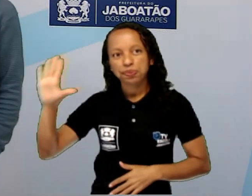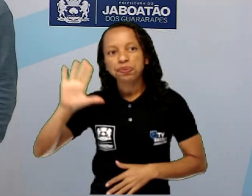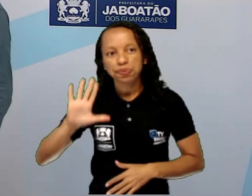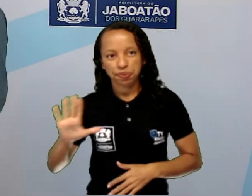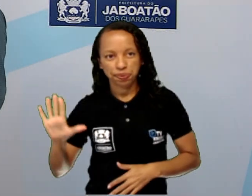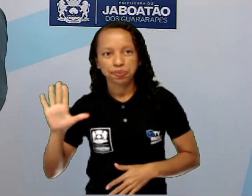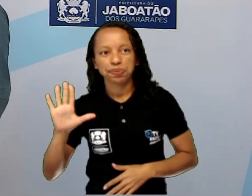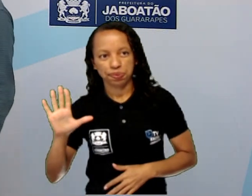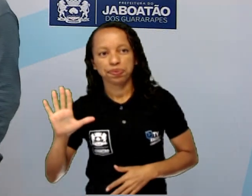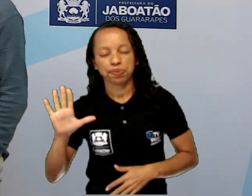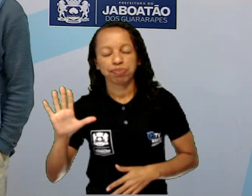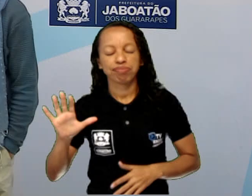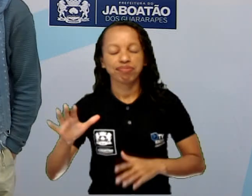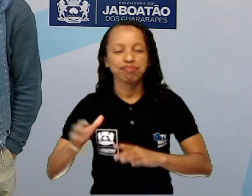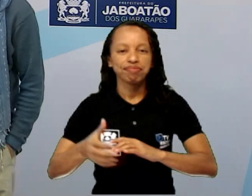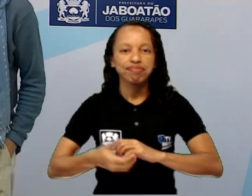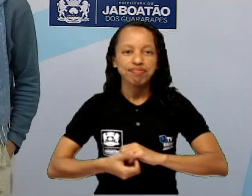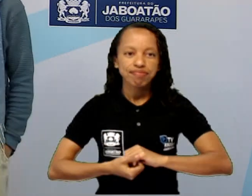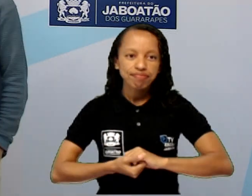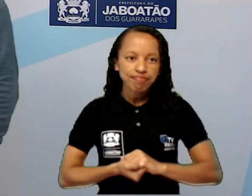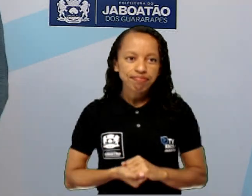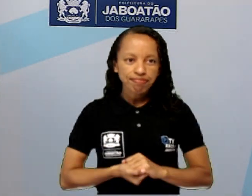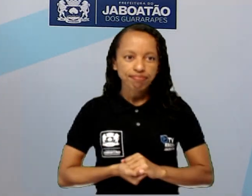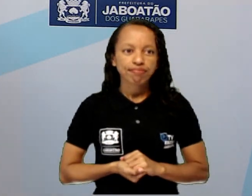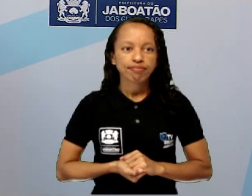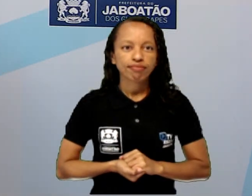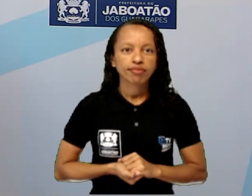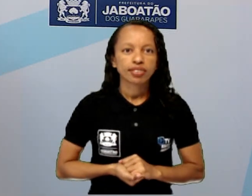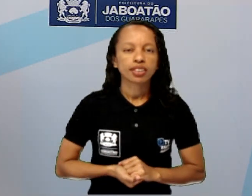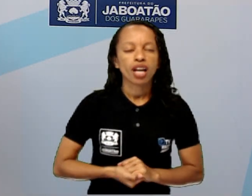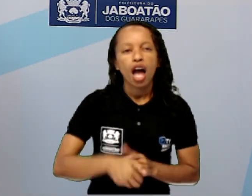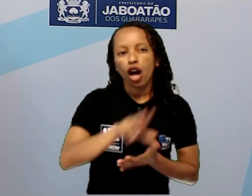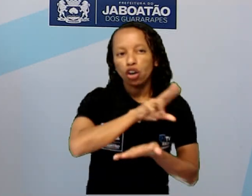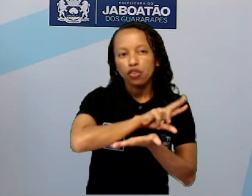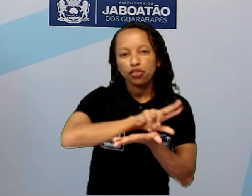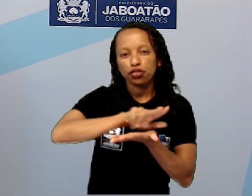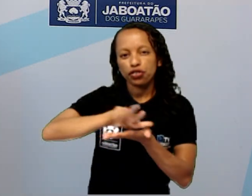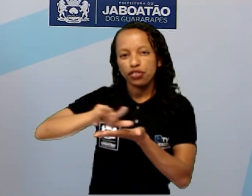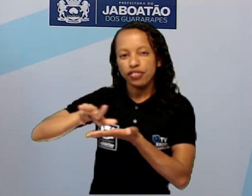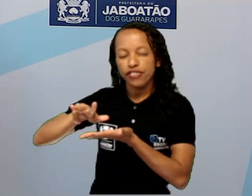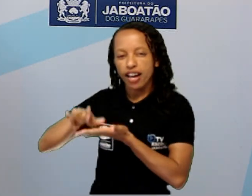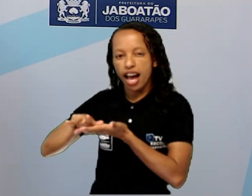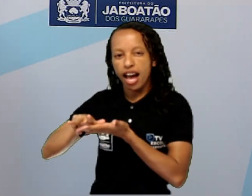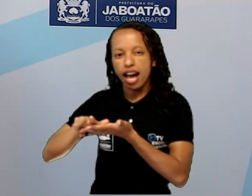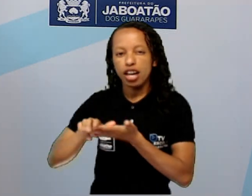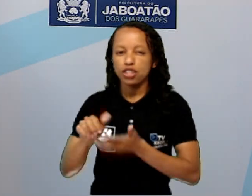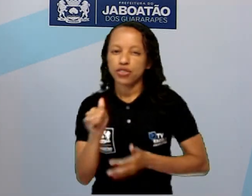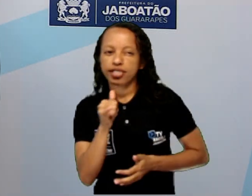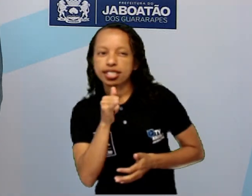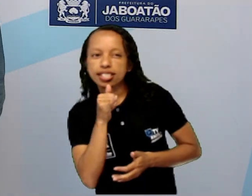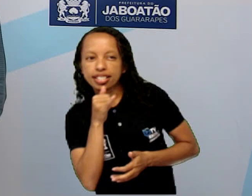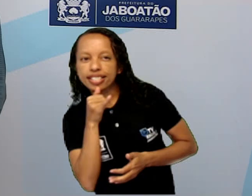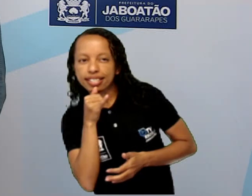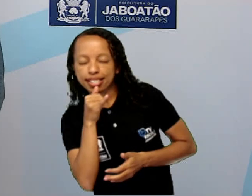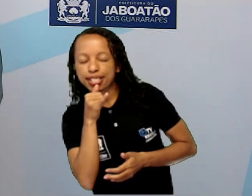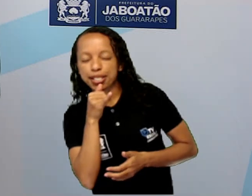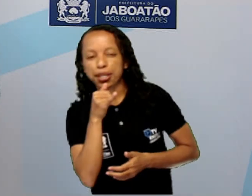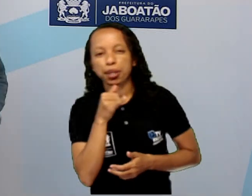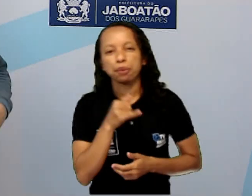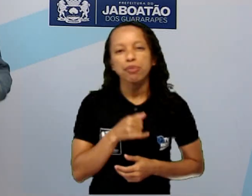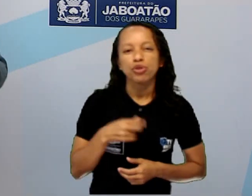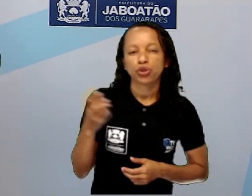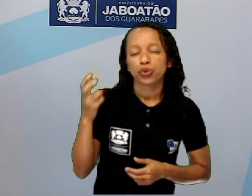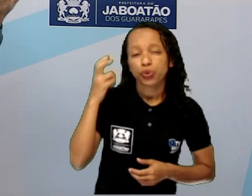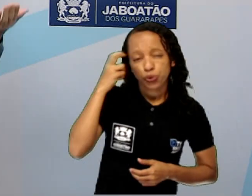dos Guararapes, que foi feita esse ano em formato de cinema. A gente resgatou essa imagem aí para mostrar, exemplificar